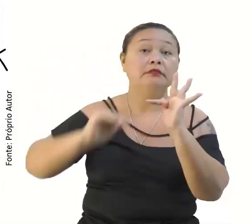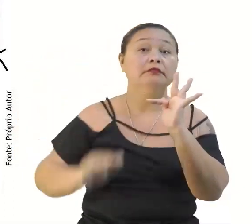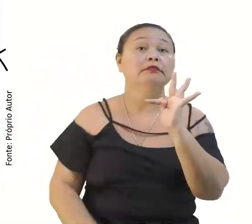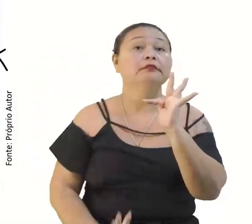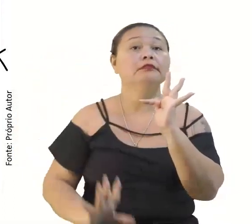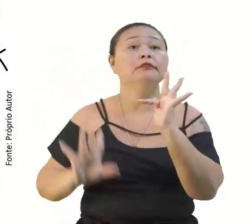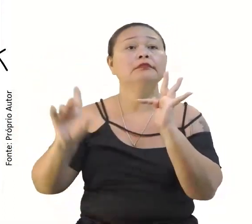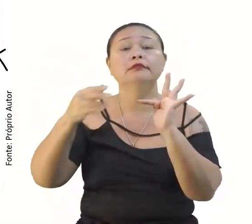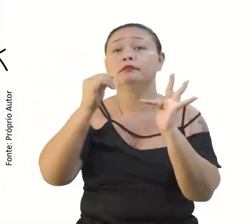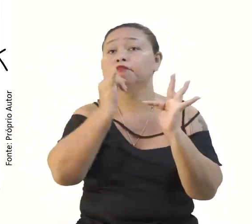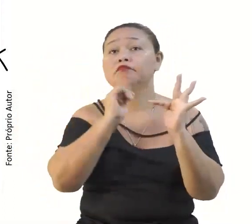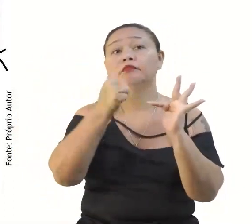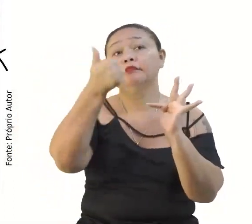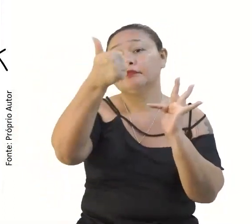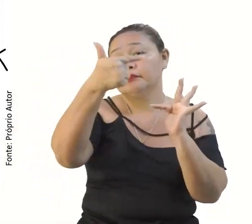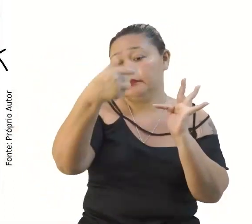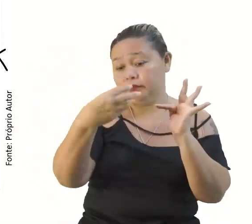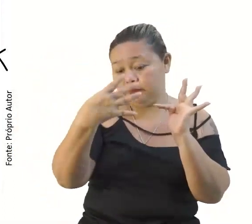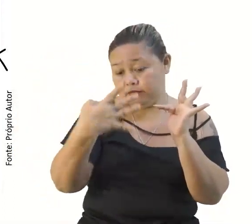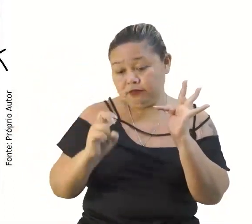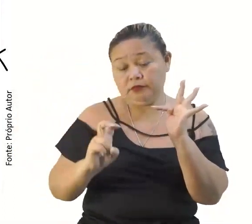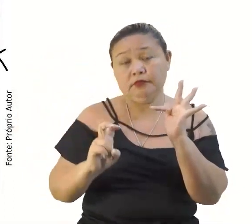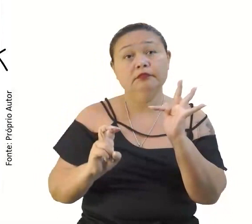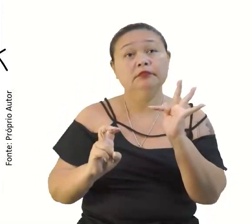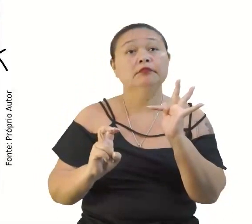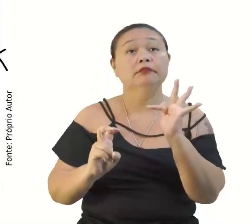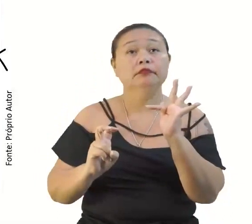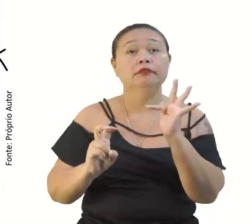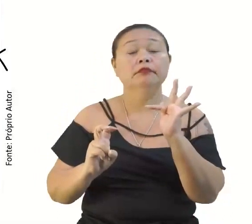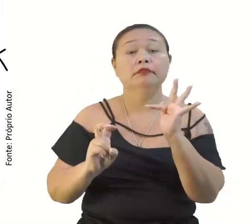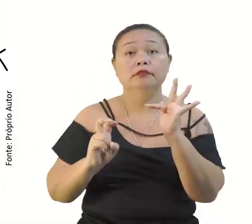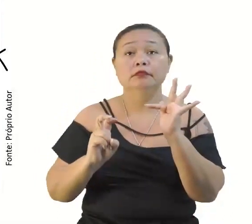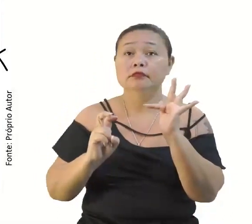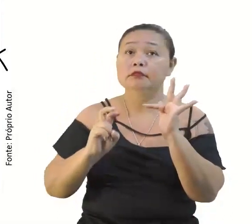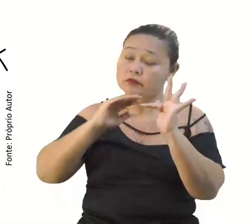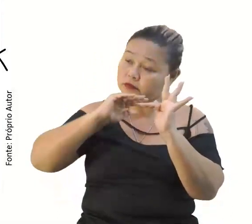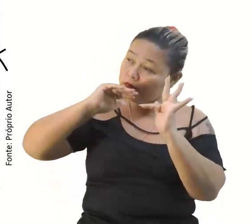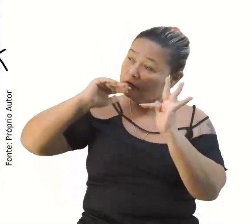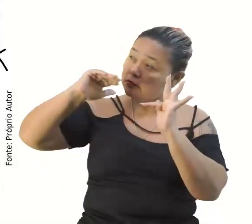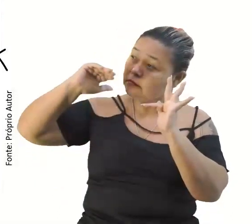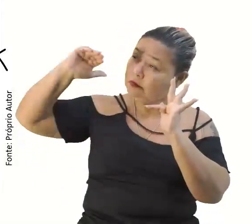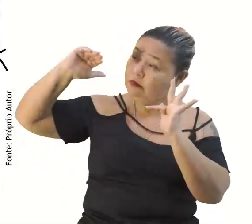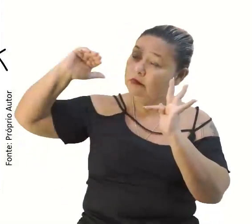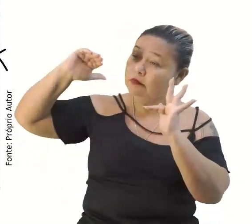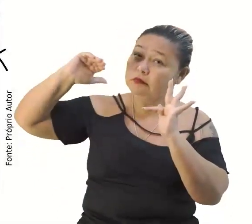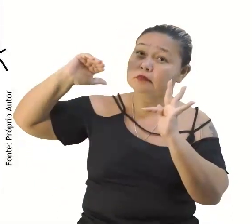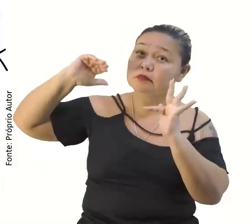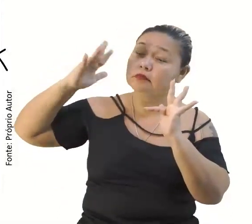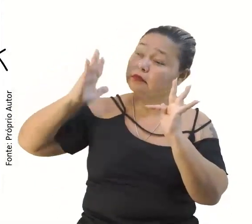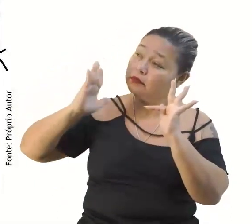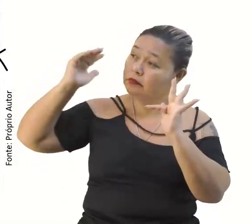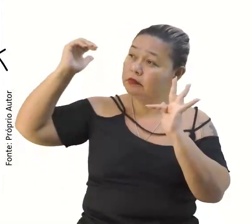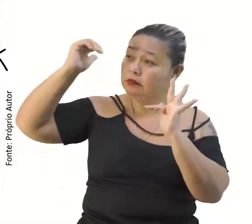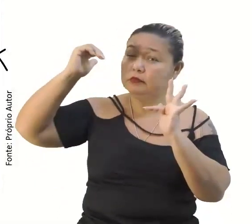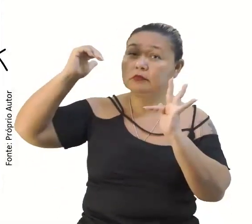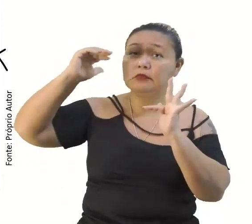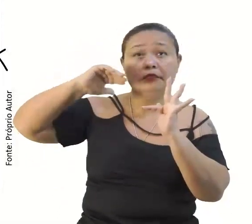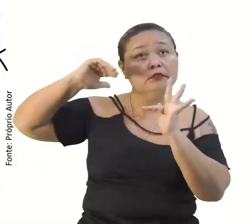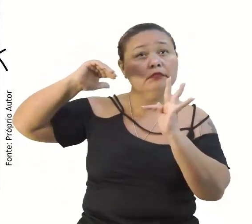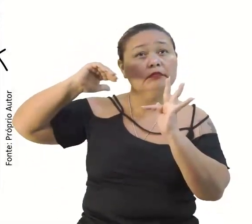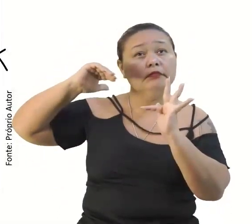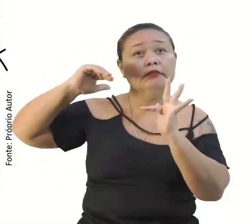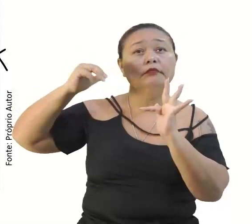pegou, por exemplo, 1, 2, 3, 4 e 5. Aí foi seguindo ela mais aqui, né? 4 e 5. Não,